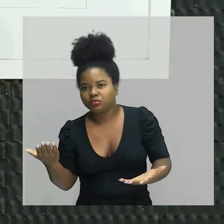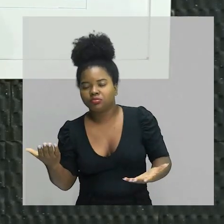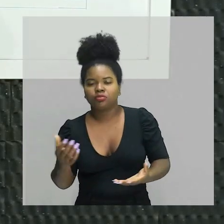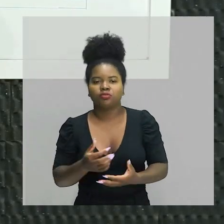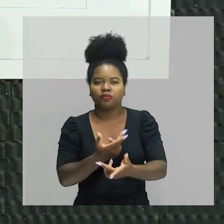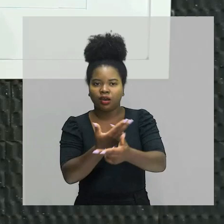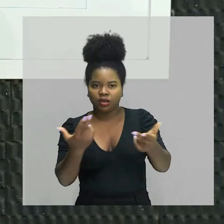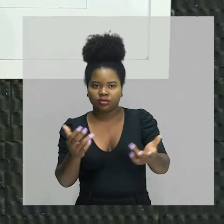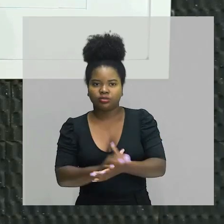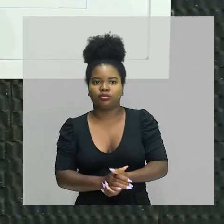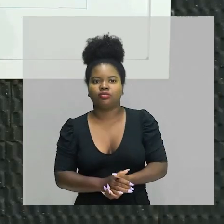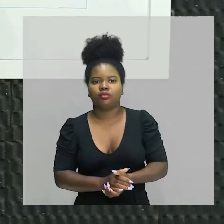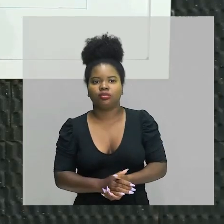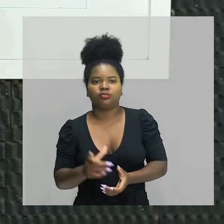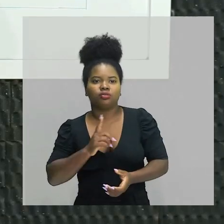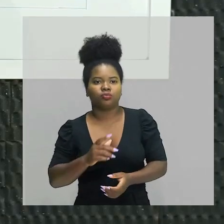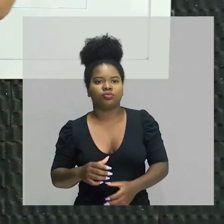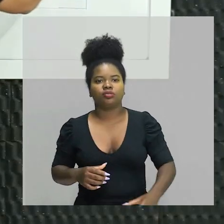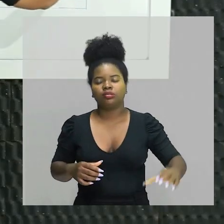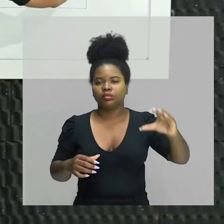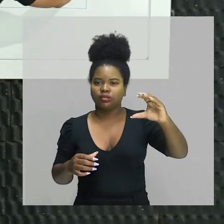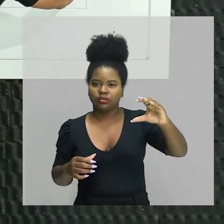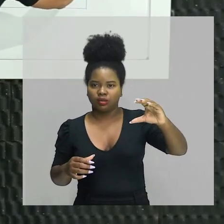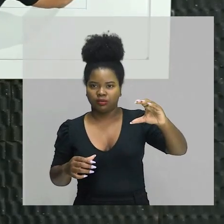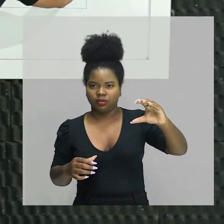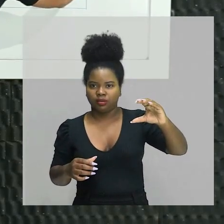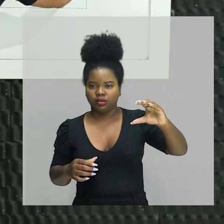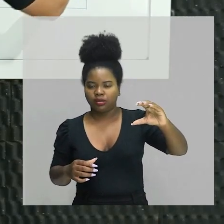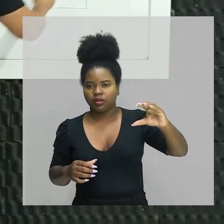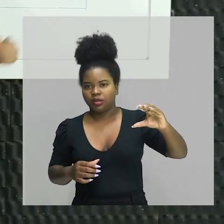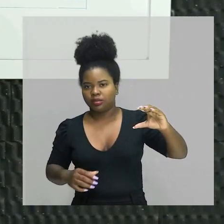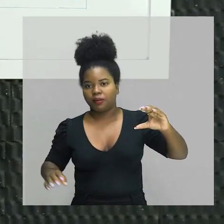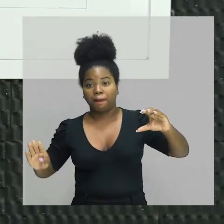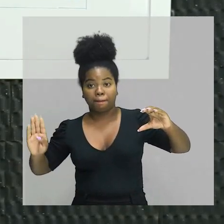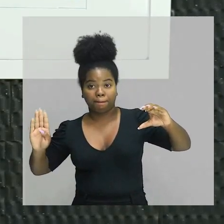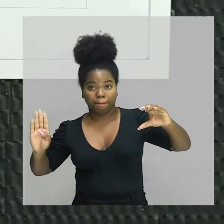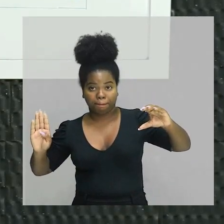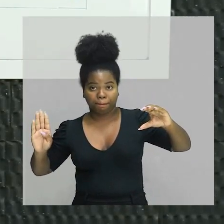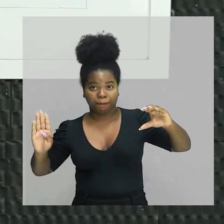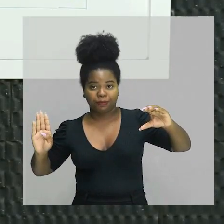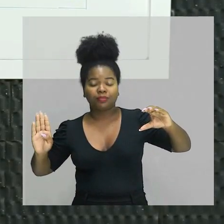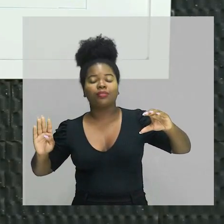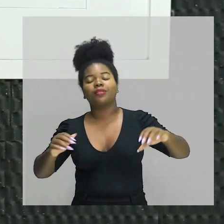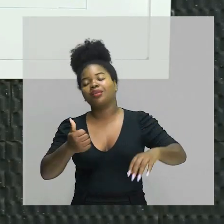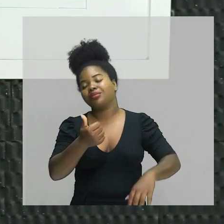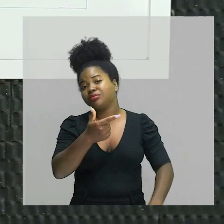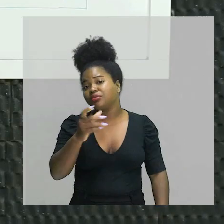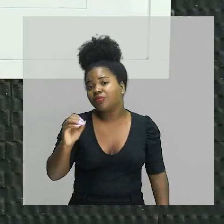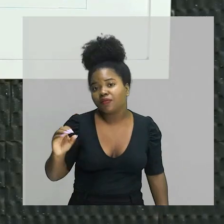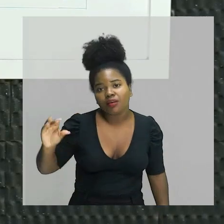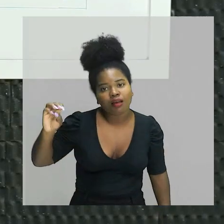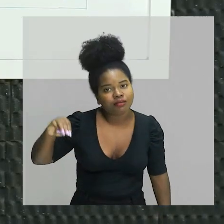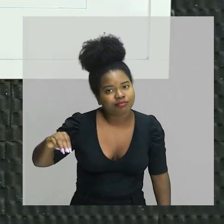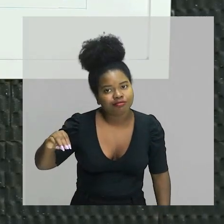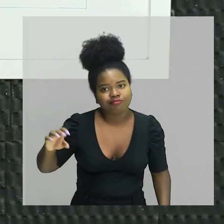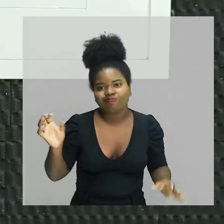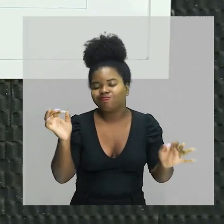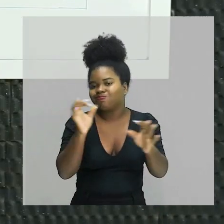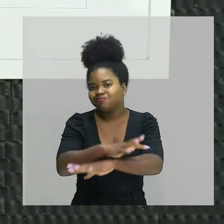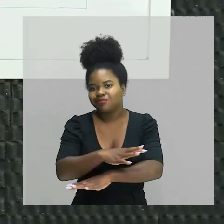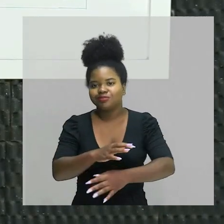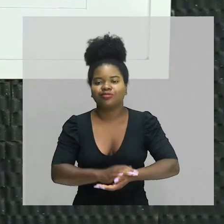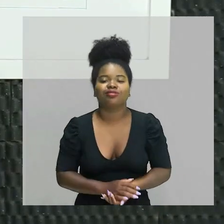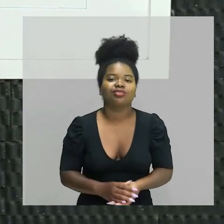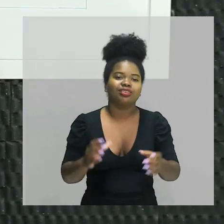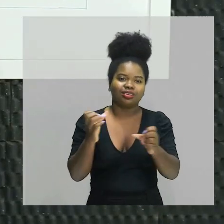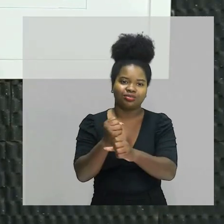ó, C até esse ponto B, você vai ter 120 centímetros, que é justamente